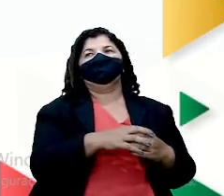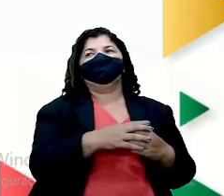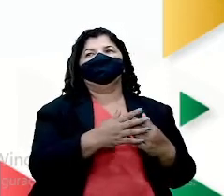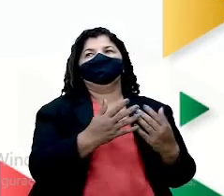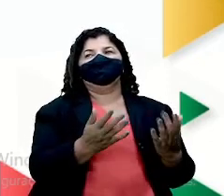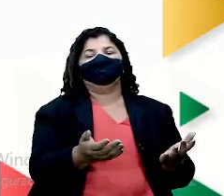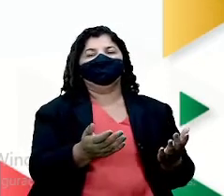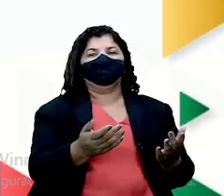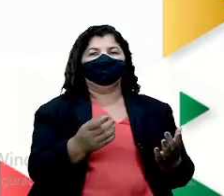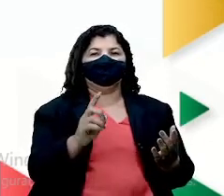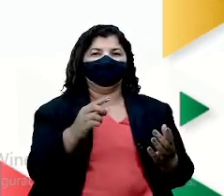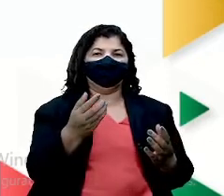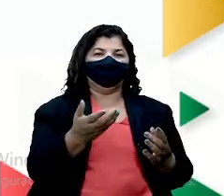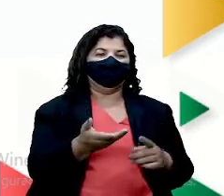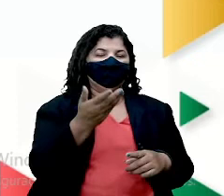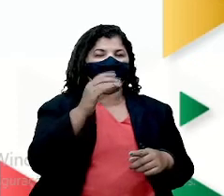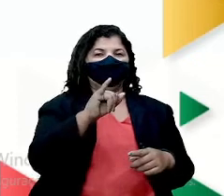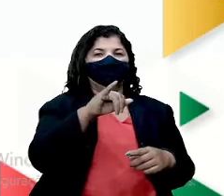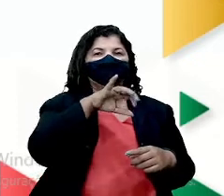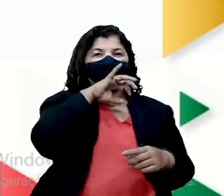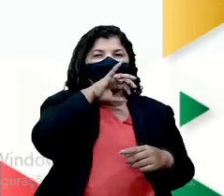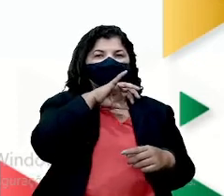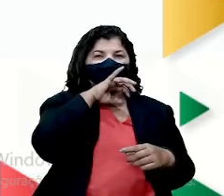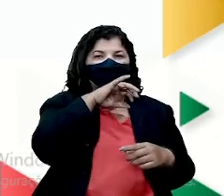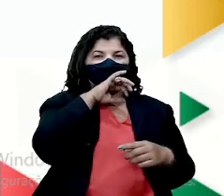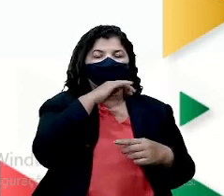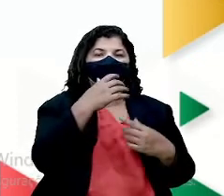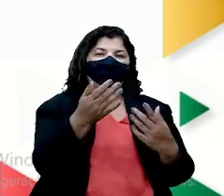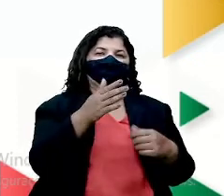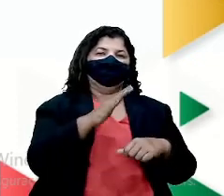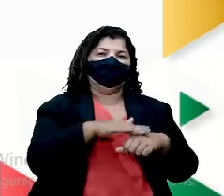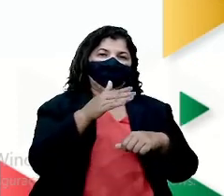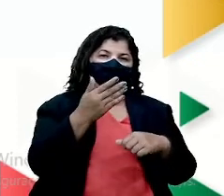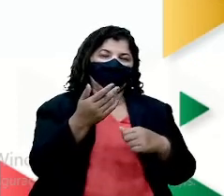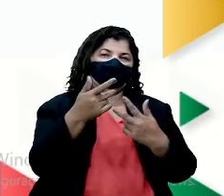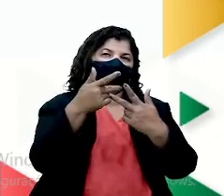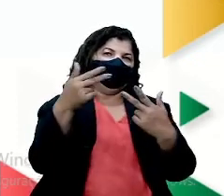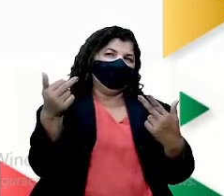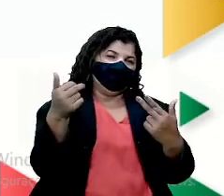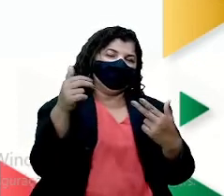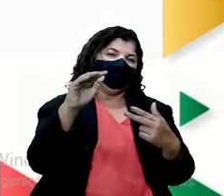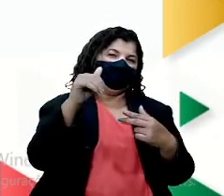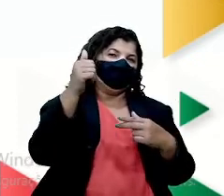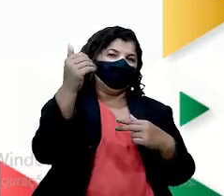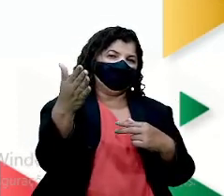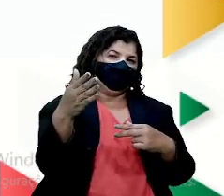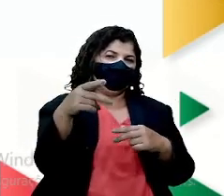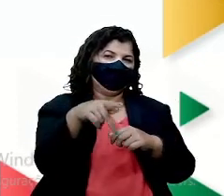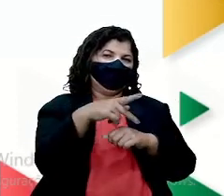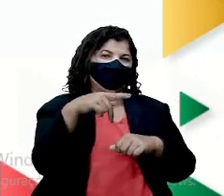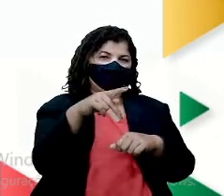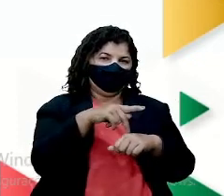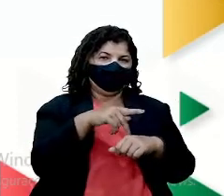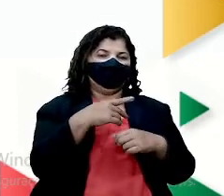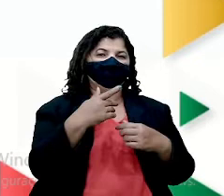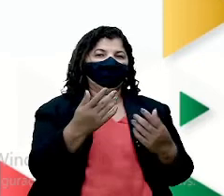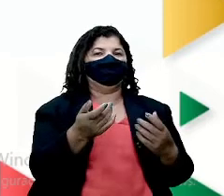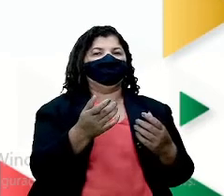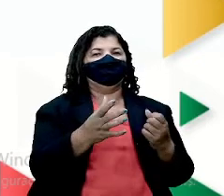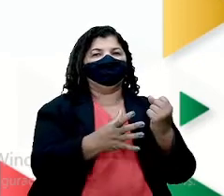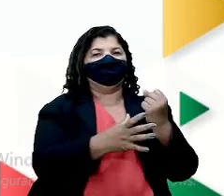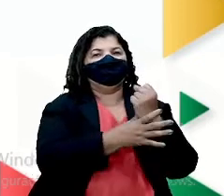dos impostos, né, sobre os produtos estrangeiros, né? Então, protecionismo, vou proteger a